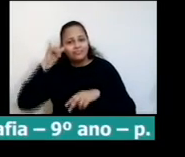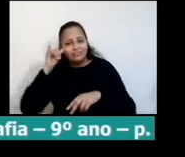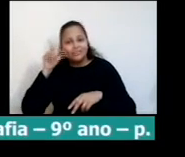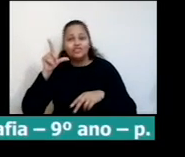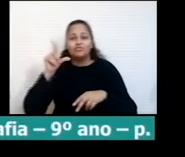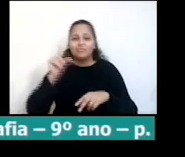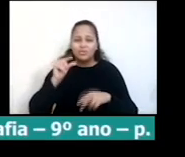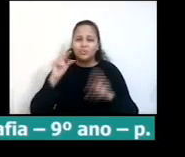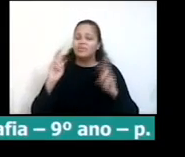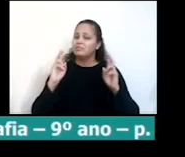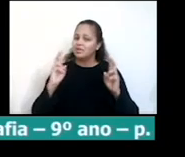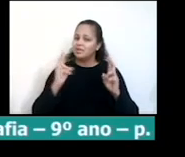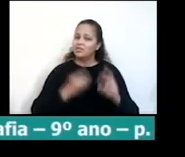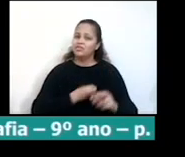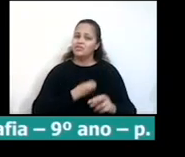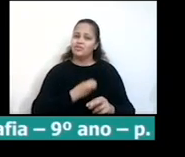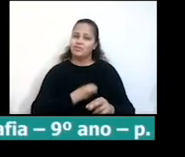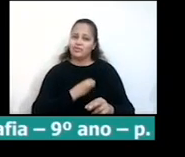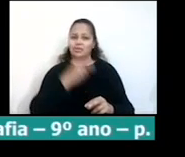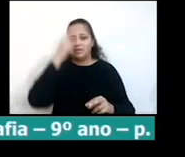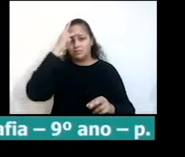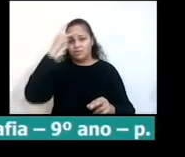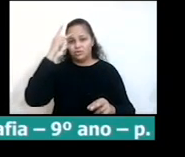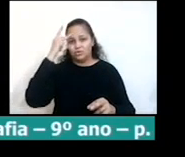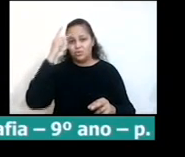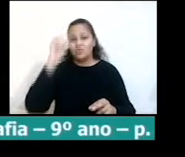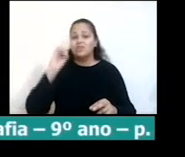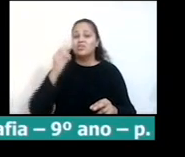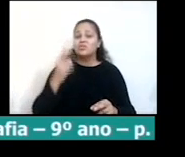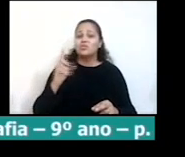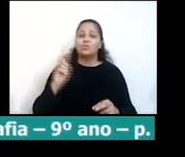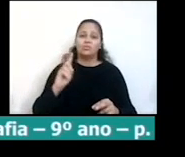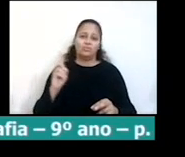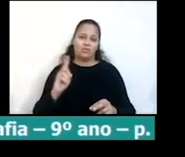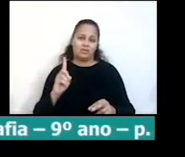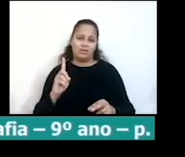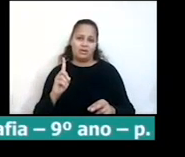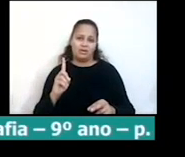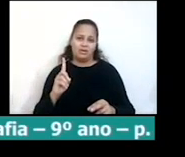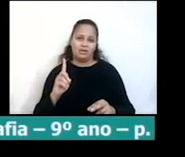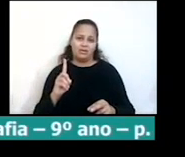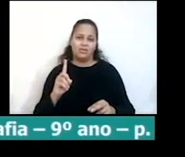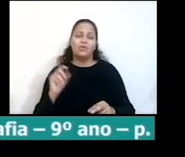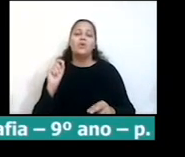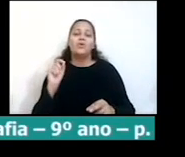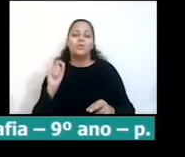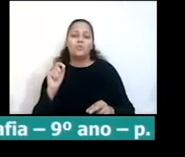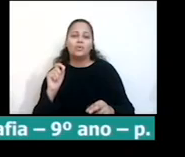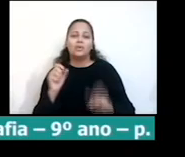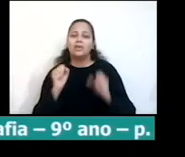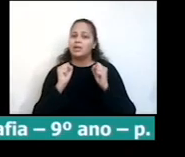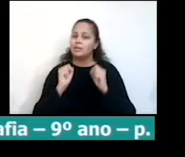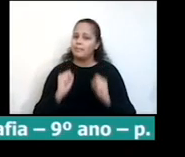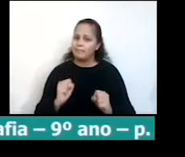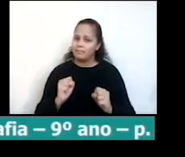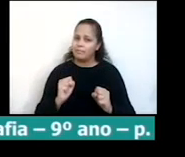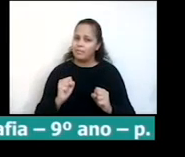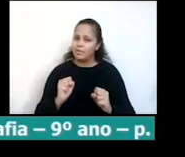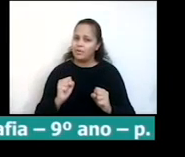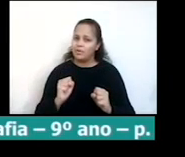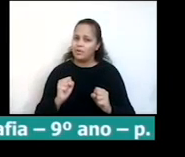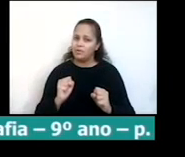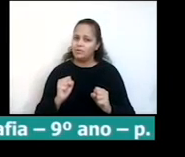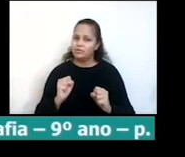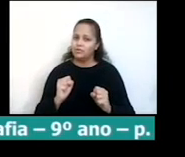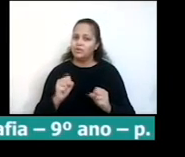diminui a expectativa de vida das pessoas ou não, né? Os fatores aí que estão relacionados à vida urbana e à industrialização, eles podem